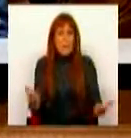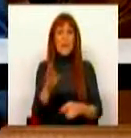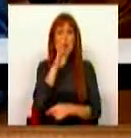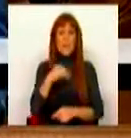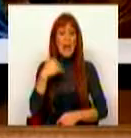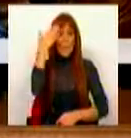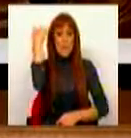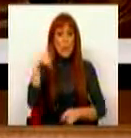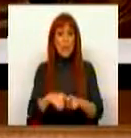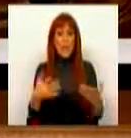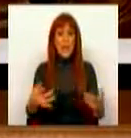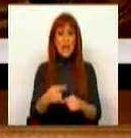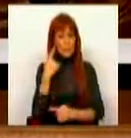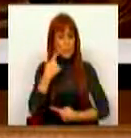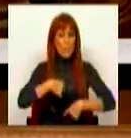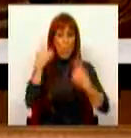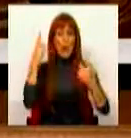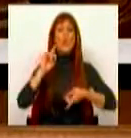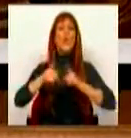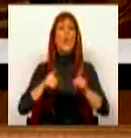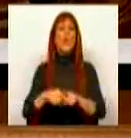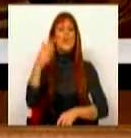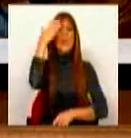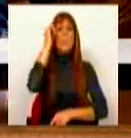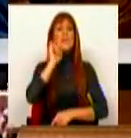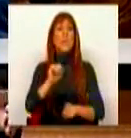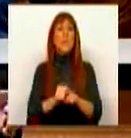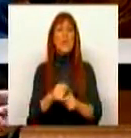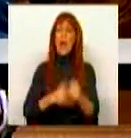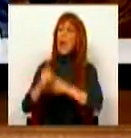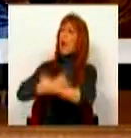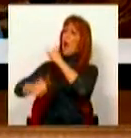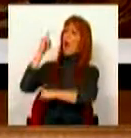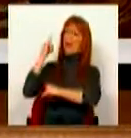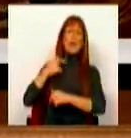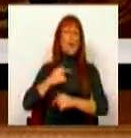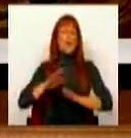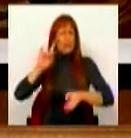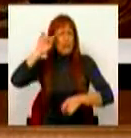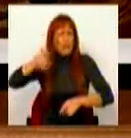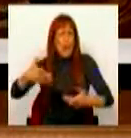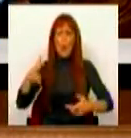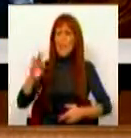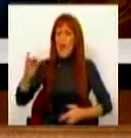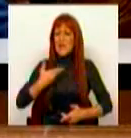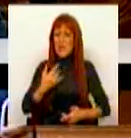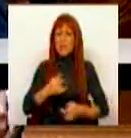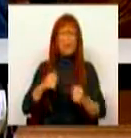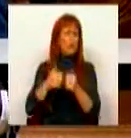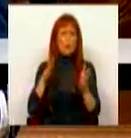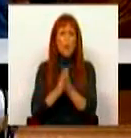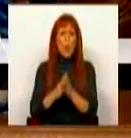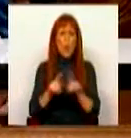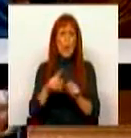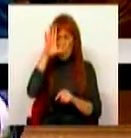há capacidade que aqui revelaram, foi a capacidade de andar para trás. Nós já sabíamos que o PST andou em toda a